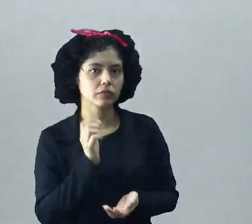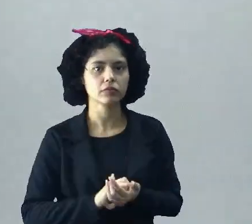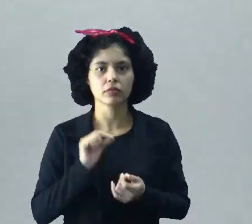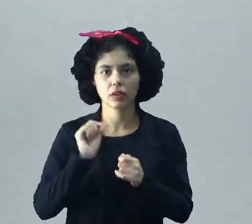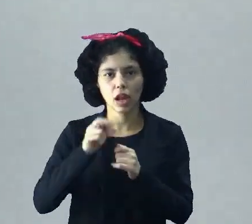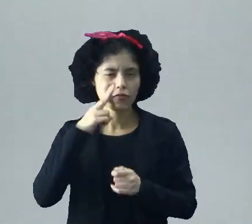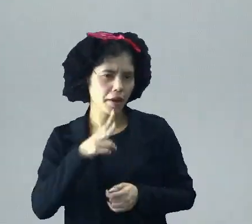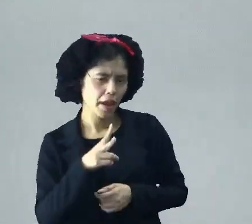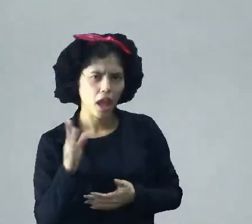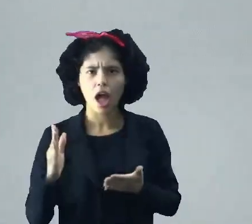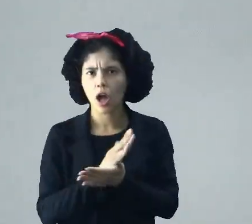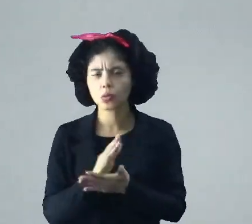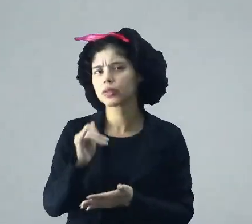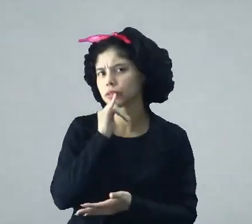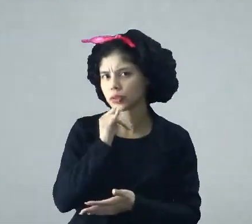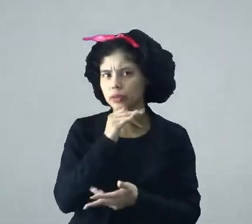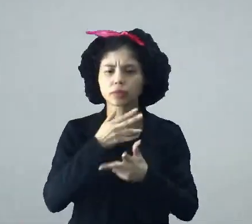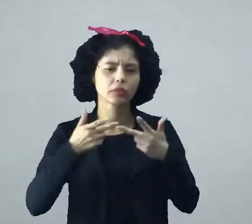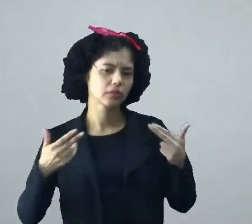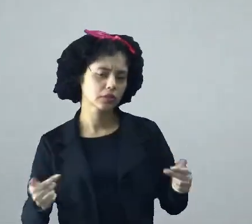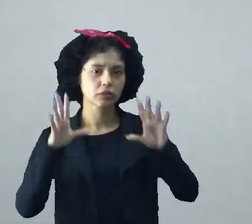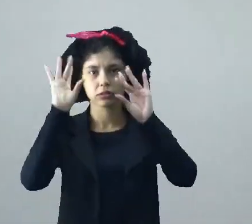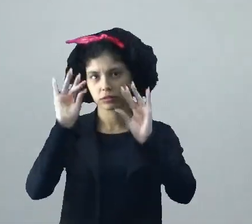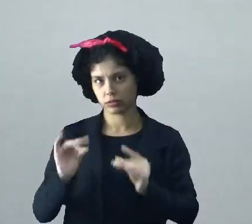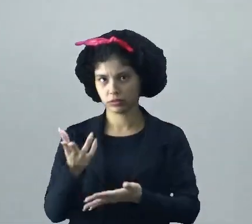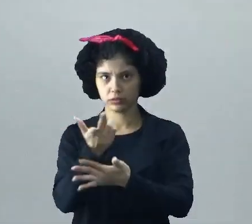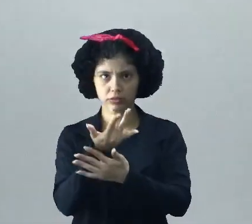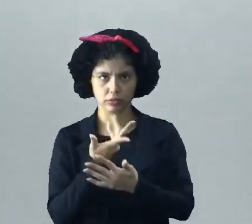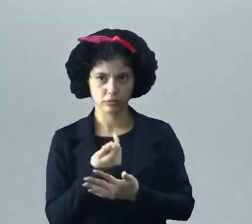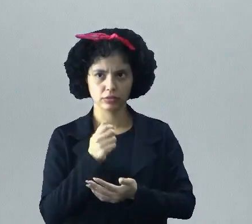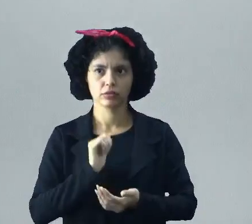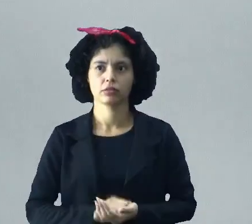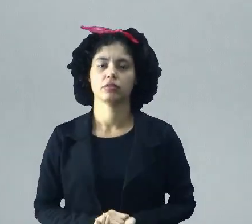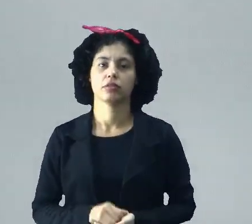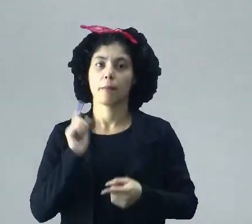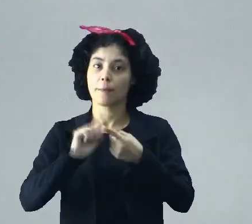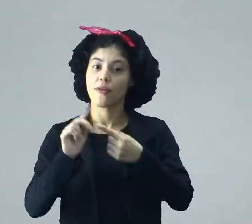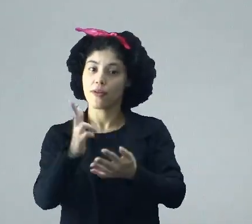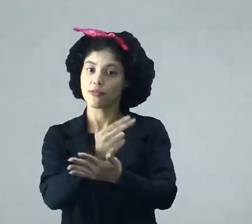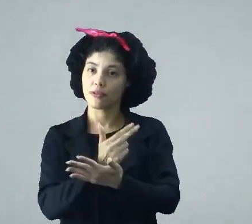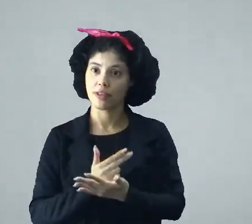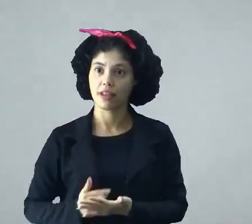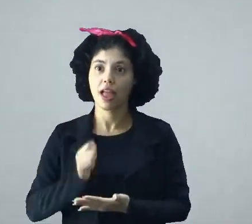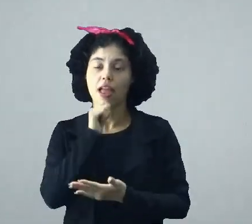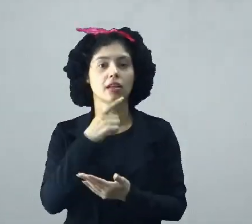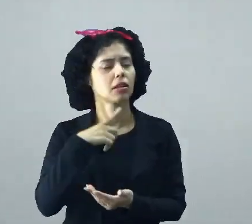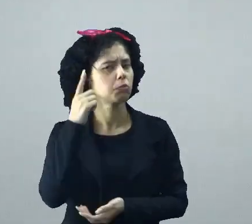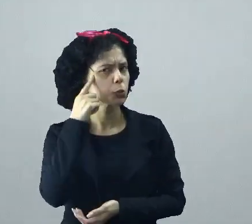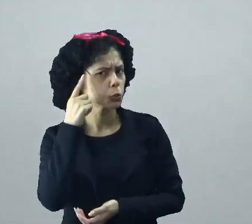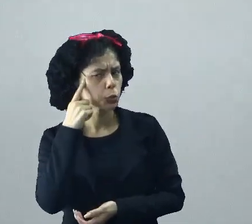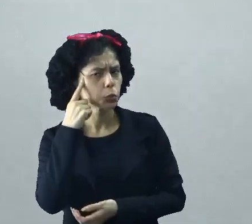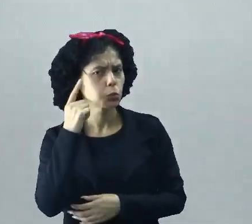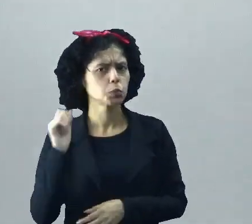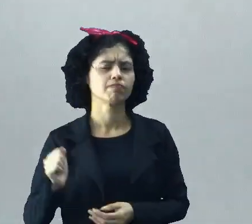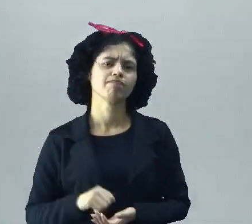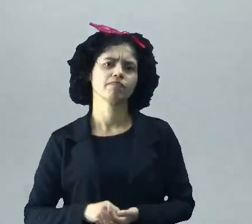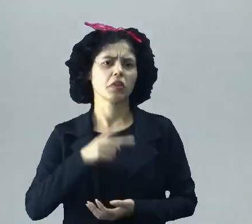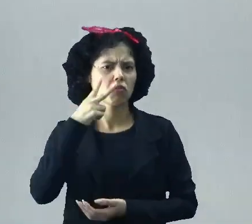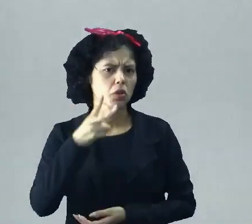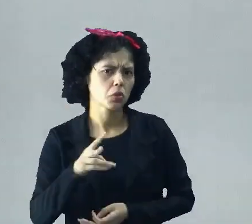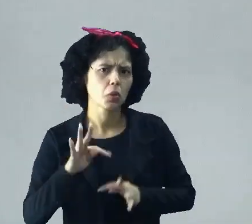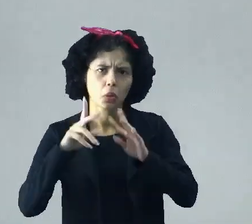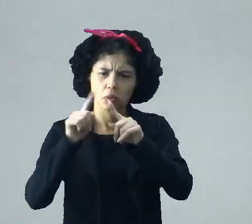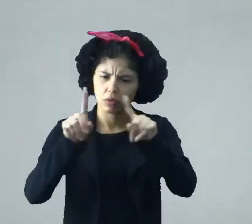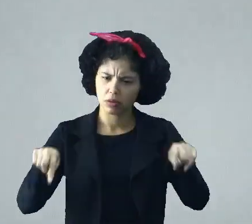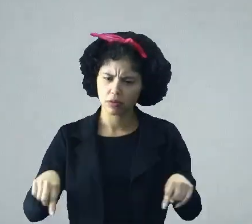se familiarizar com as coisas e com os desenhos, tá? Porque os desenhos, normalmente, você pensa, poxa, eu vejo tudo